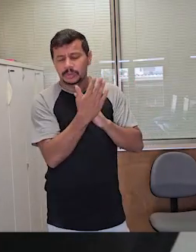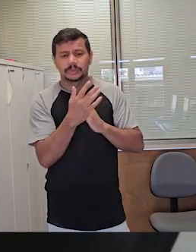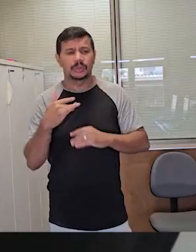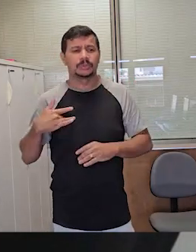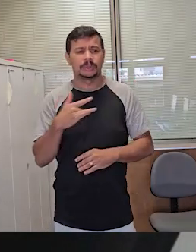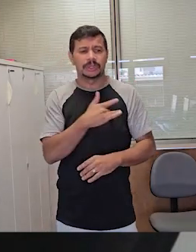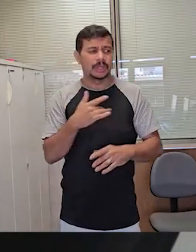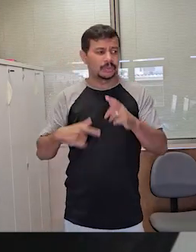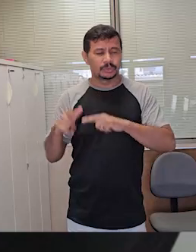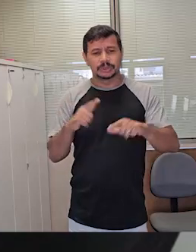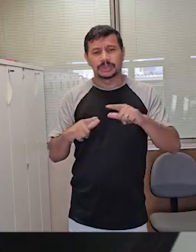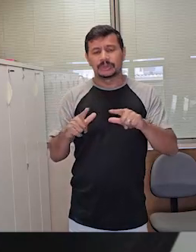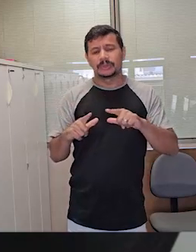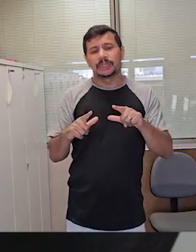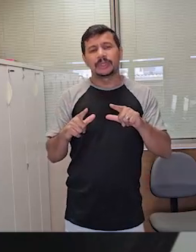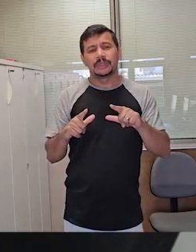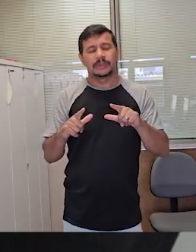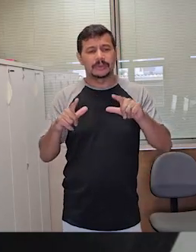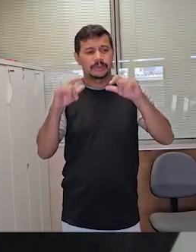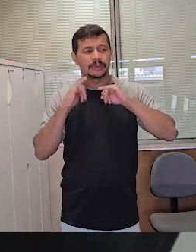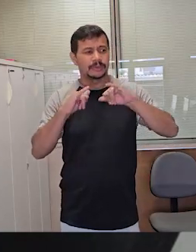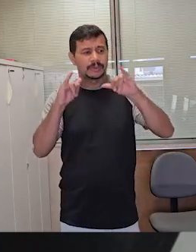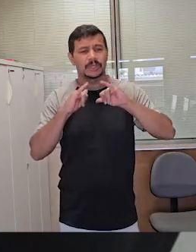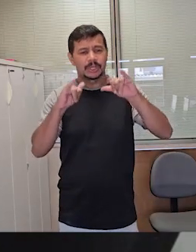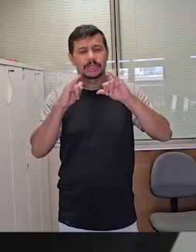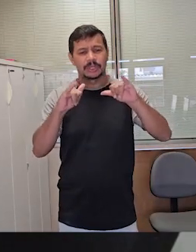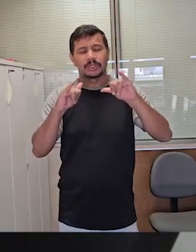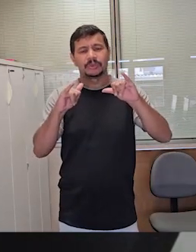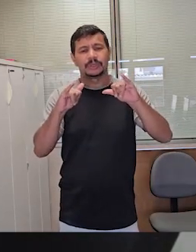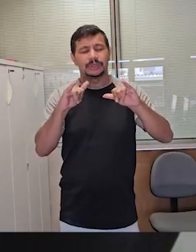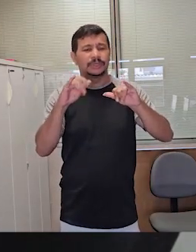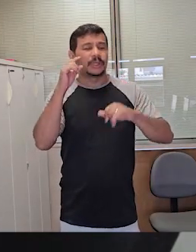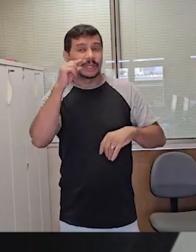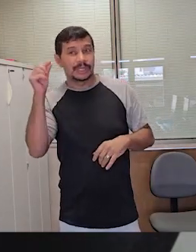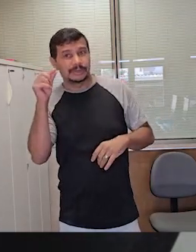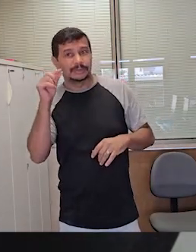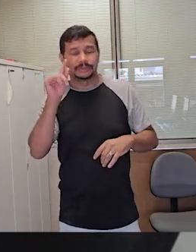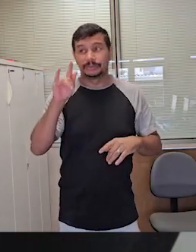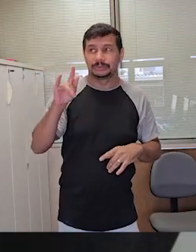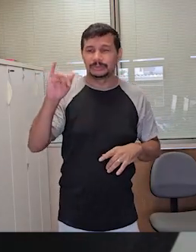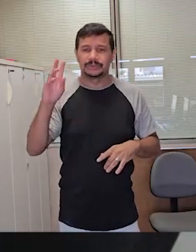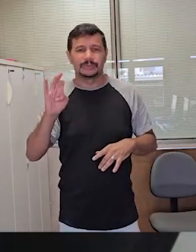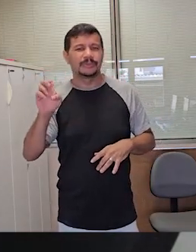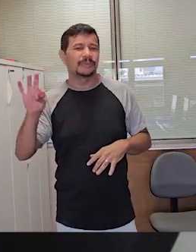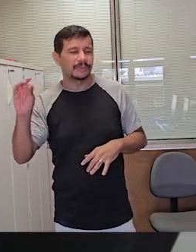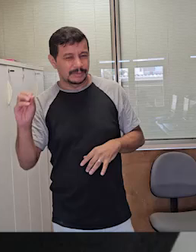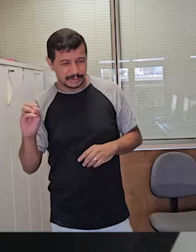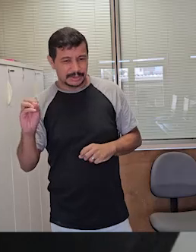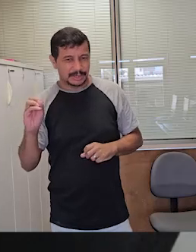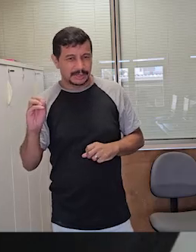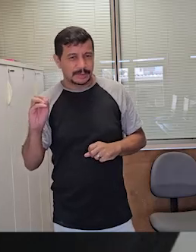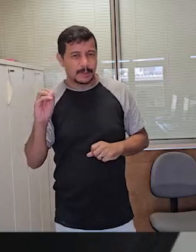com a questão do saúde do trabalhador, mas só fazer uma lembrança aqui, né, Ratinho, Gilberto. Nós temos